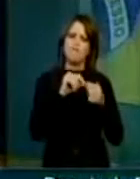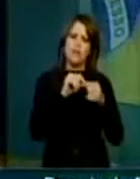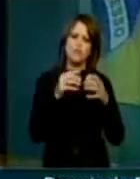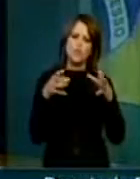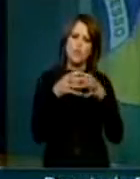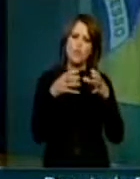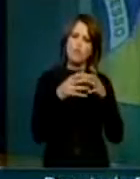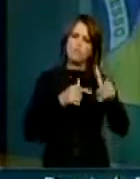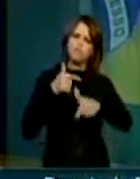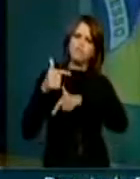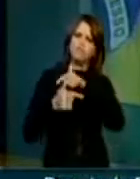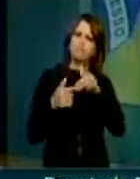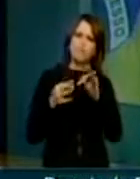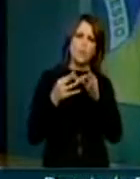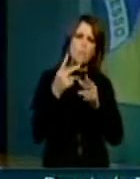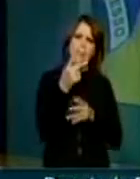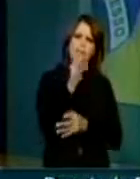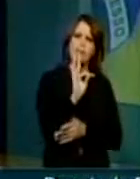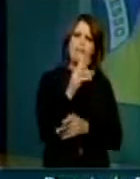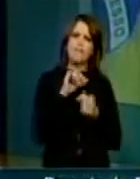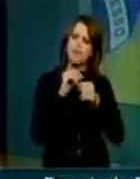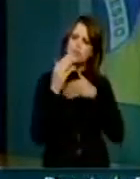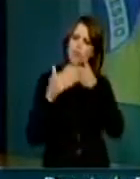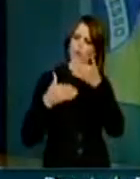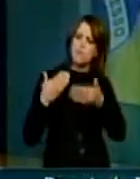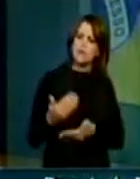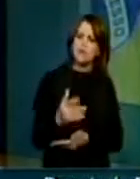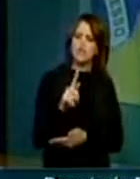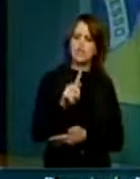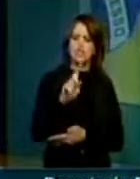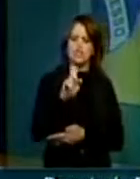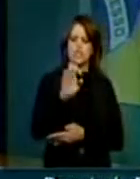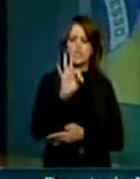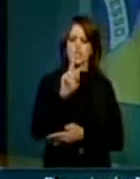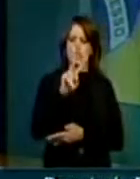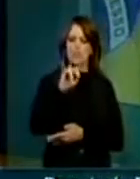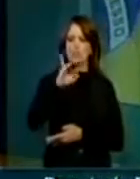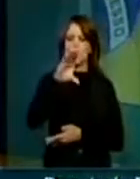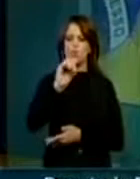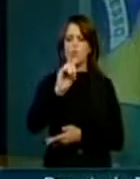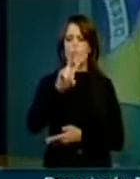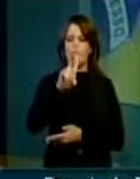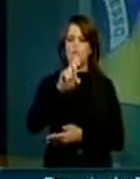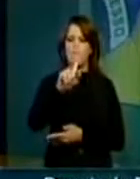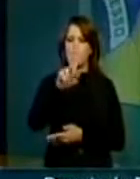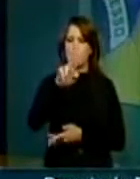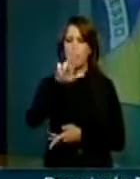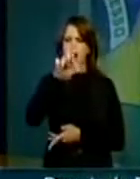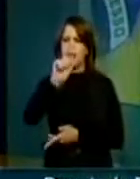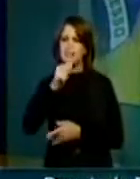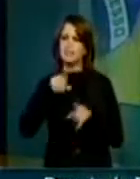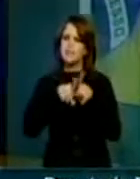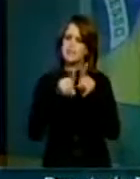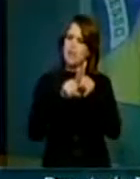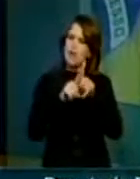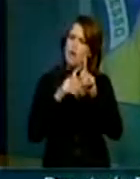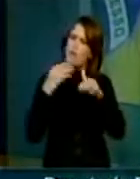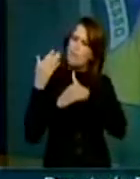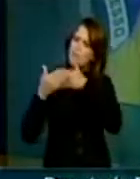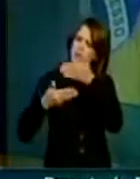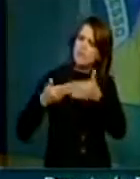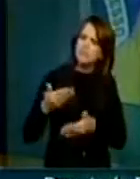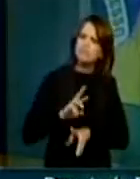Partido dos Trabalhadores o faz homenageando Getúlio Vargas também, homenageando tantos